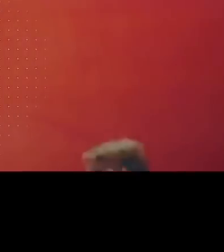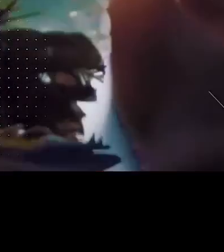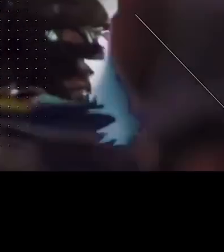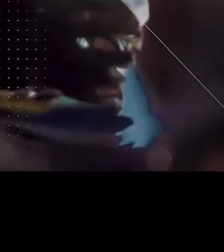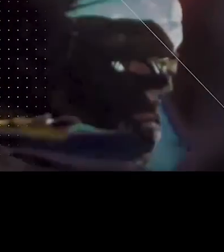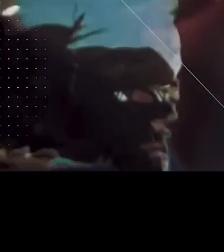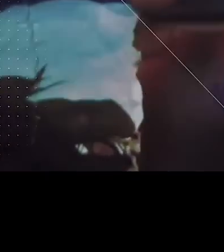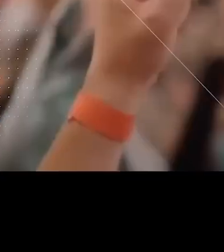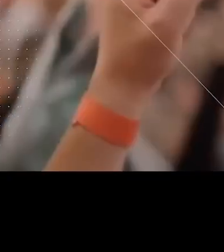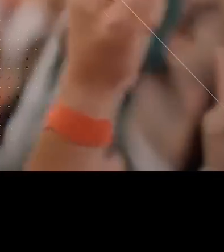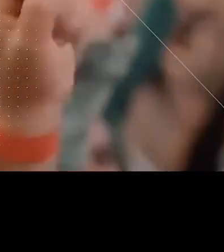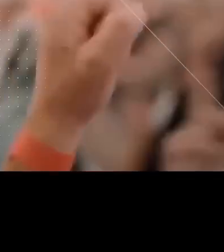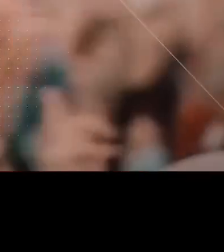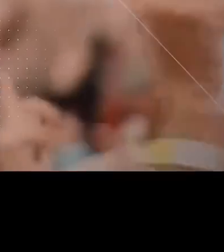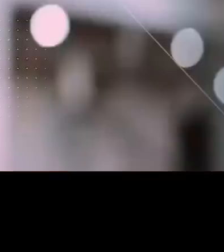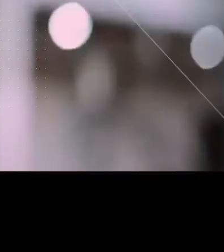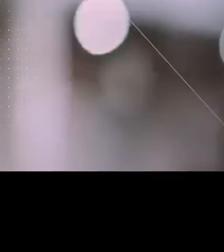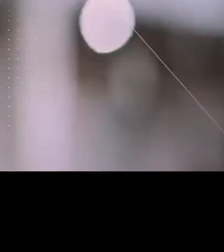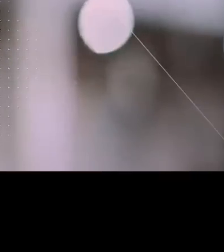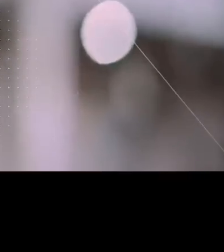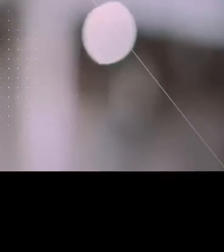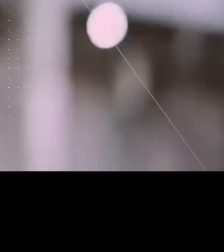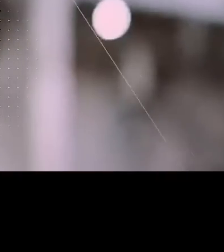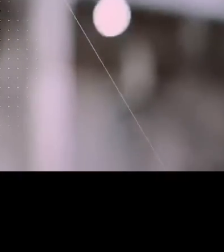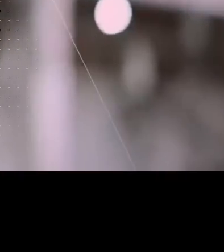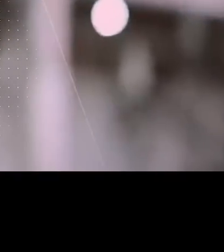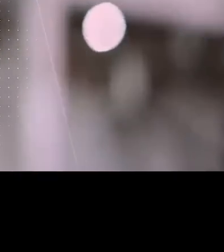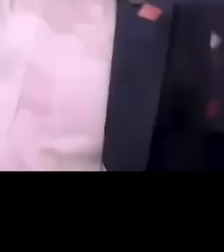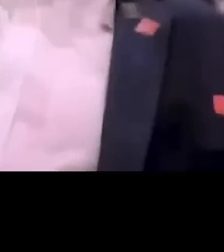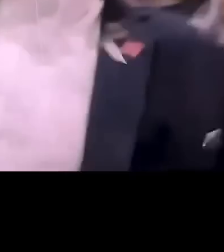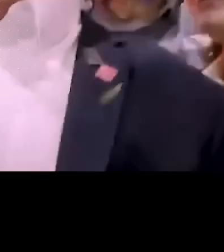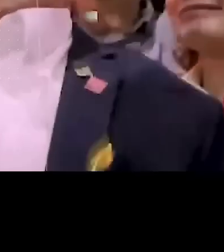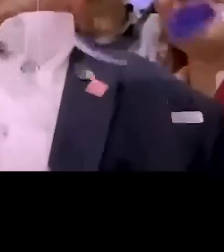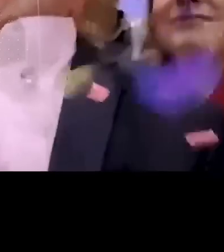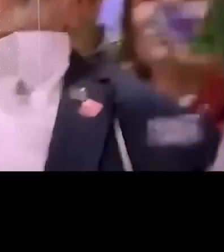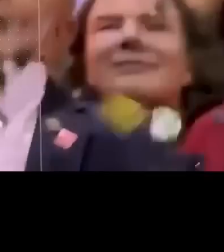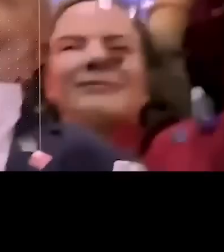sem deixar de transmitir a esperança.